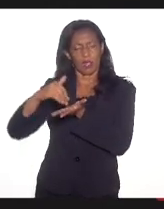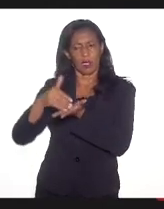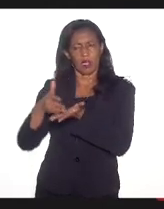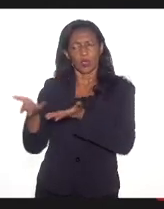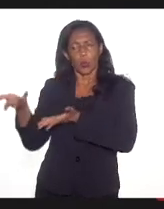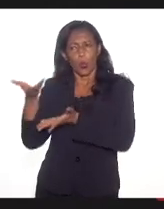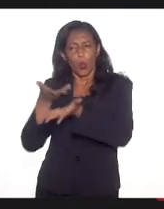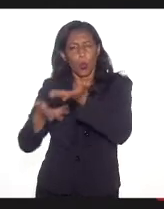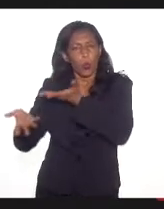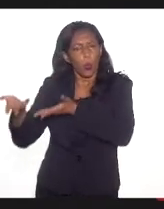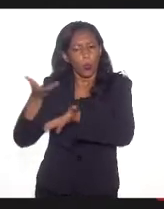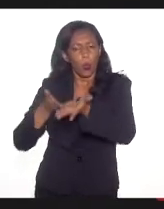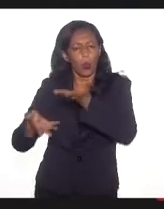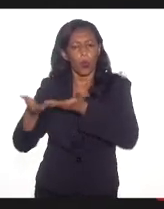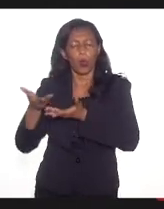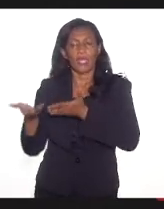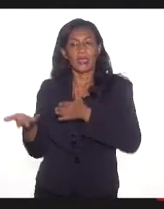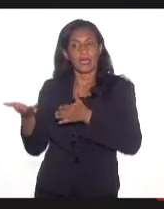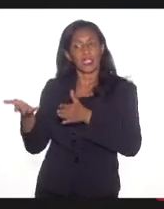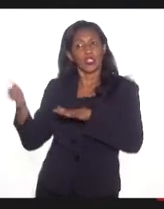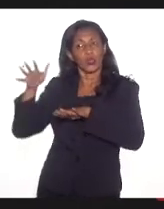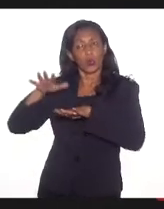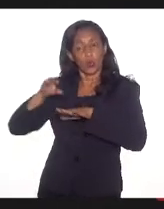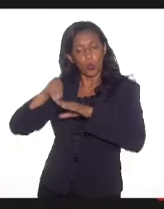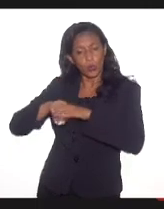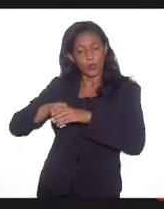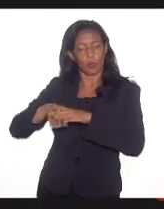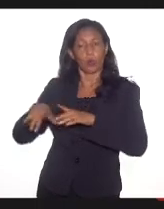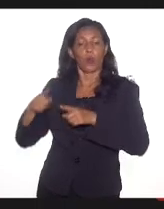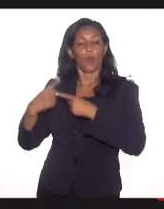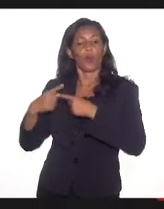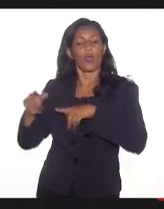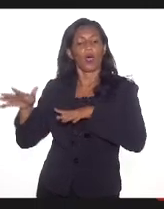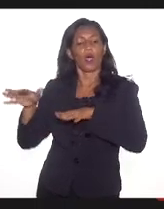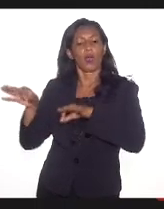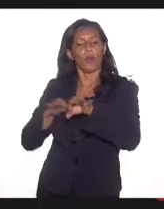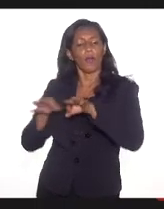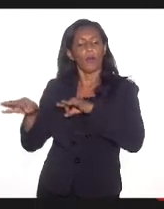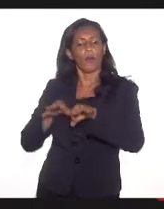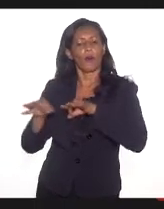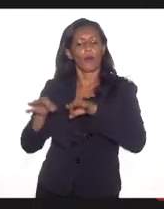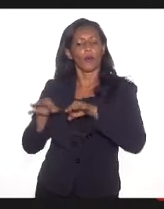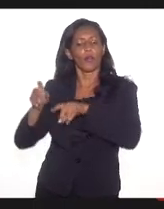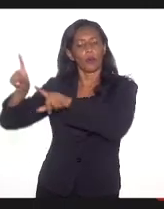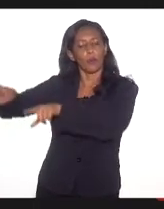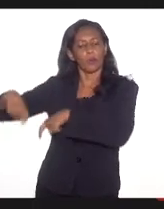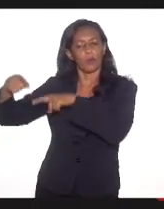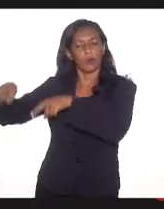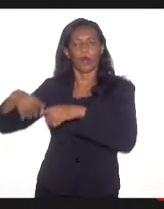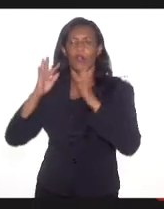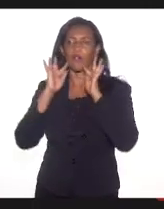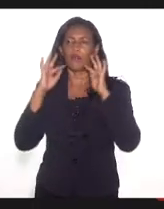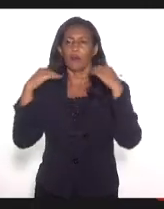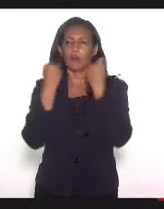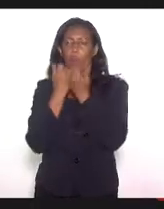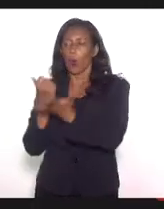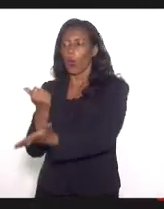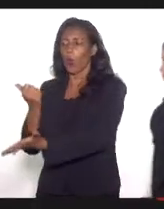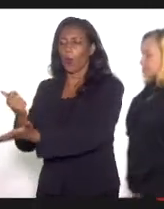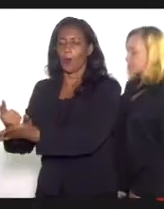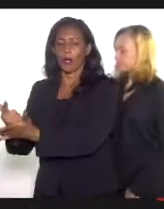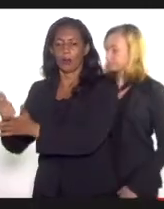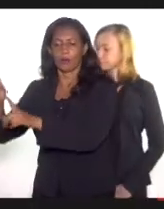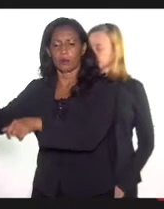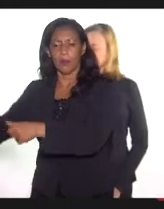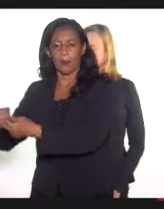Cooperativismo e Inclusão. Então, gente vai fazer um programa com os agricultores familiares, comprando parte da produção